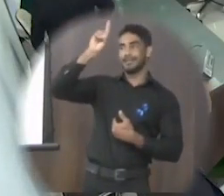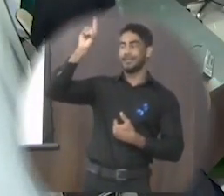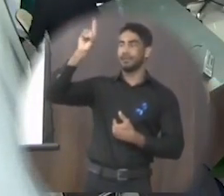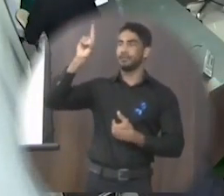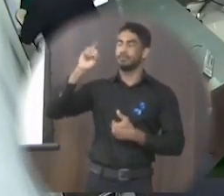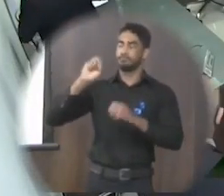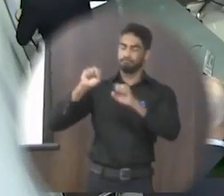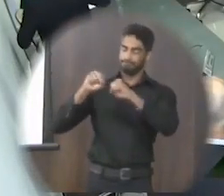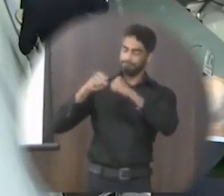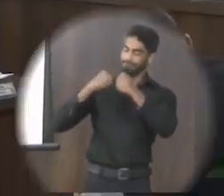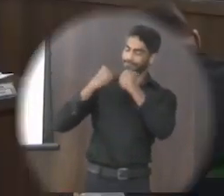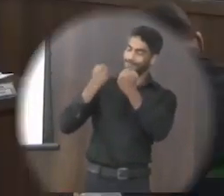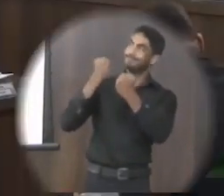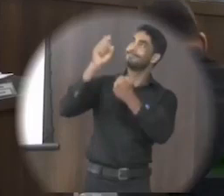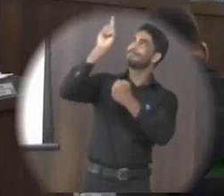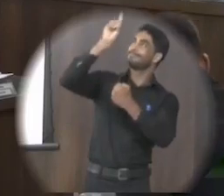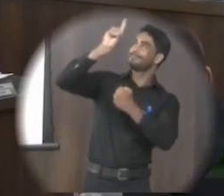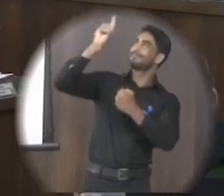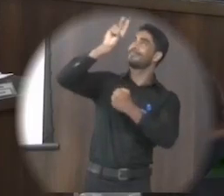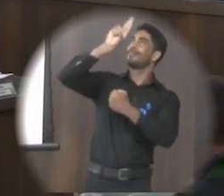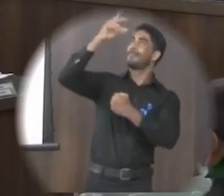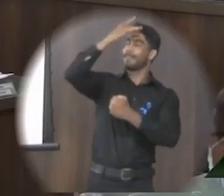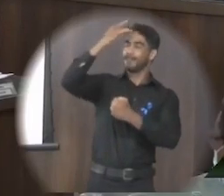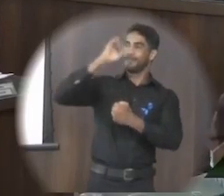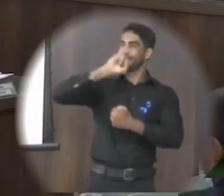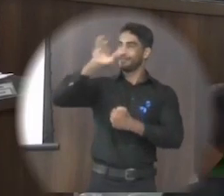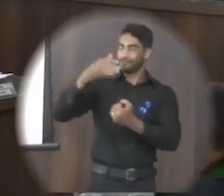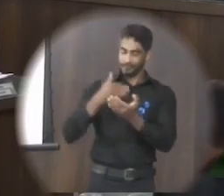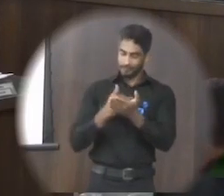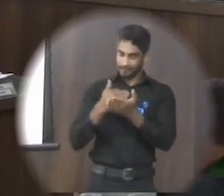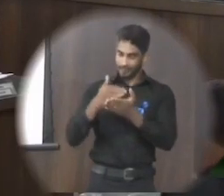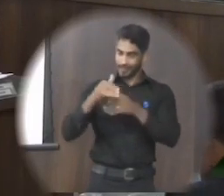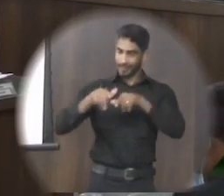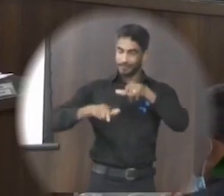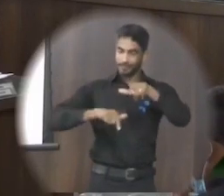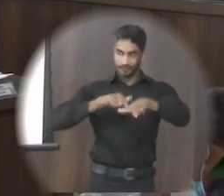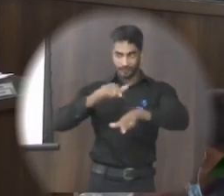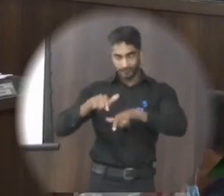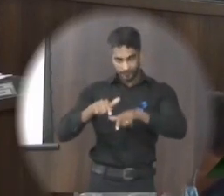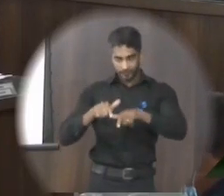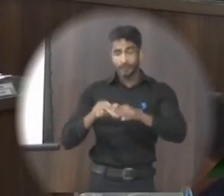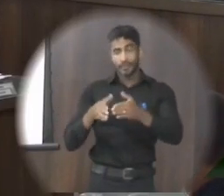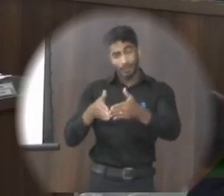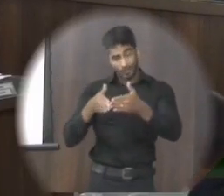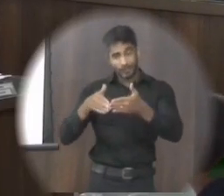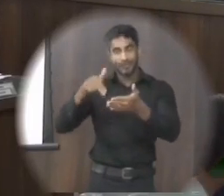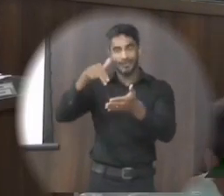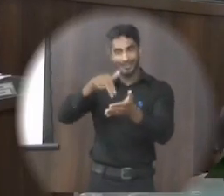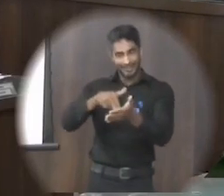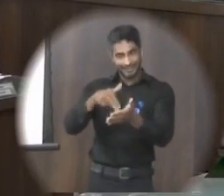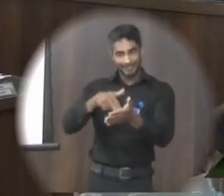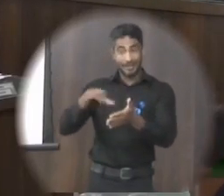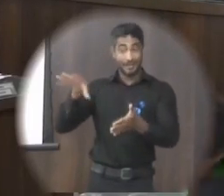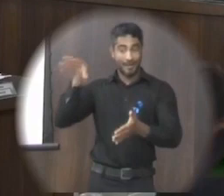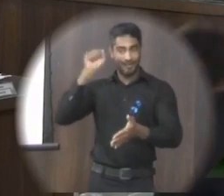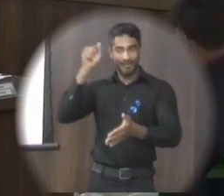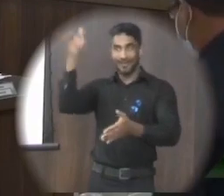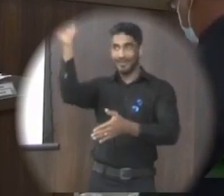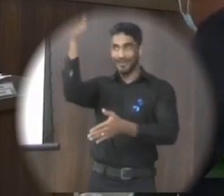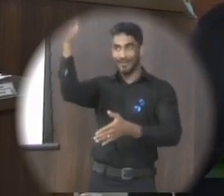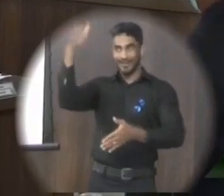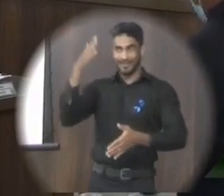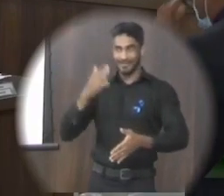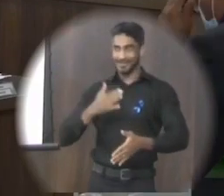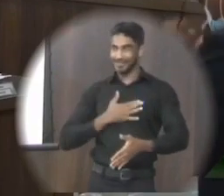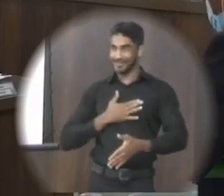Sob a proteção de Deus, em nome do povo janaubense, iniciamos nossos trabalhos. Ainda de pé, para a execução do Hino Nacional Brasileiro.